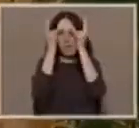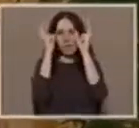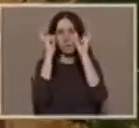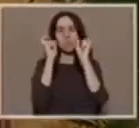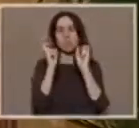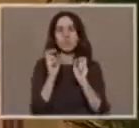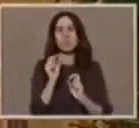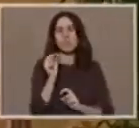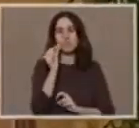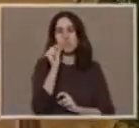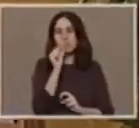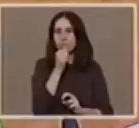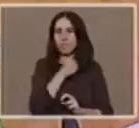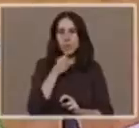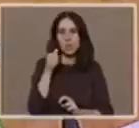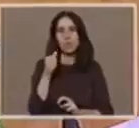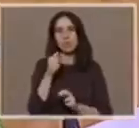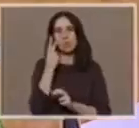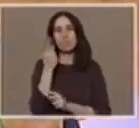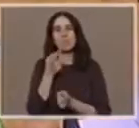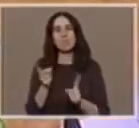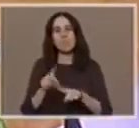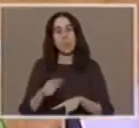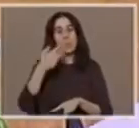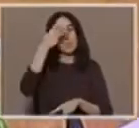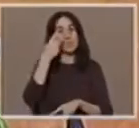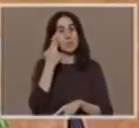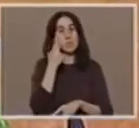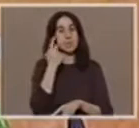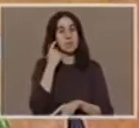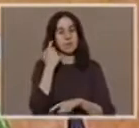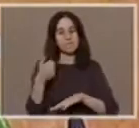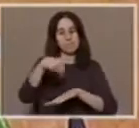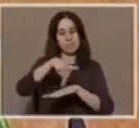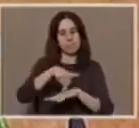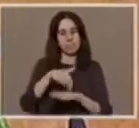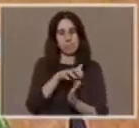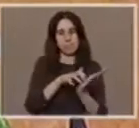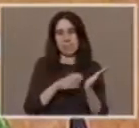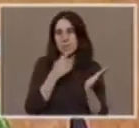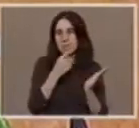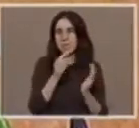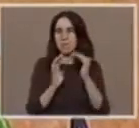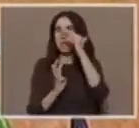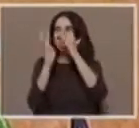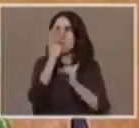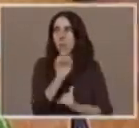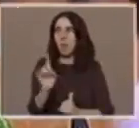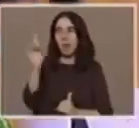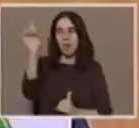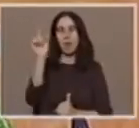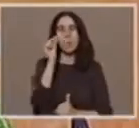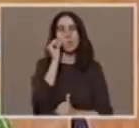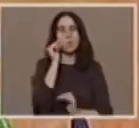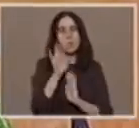sepultado, ressuscitou ao terceiro dia conforme as Escrituras e subiu aos céus, onde está sentado à